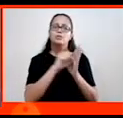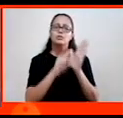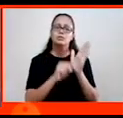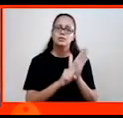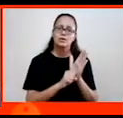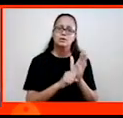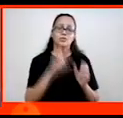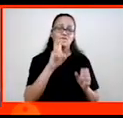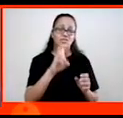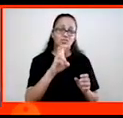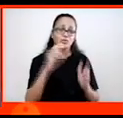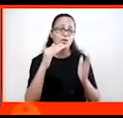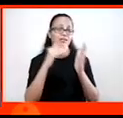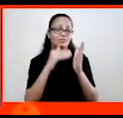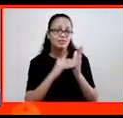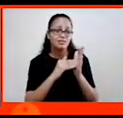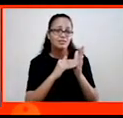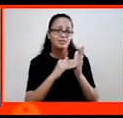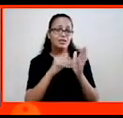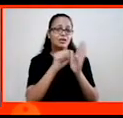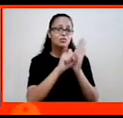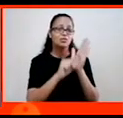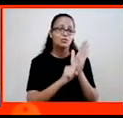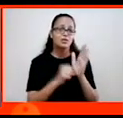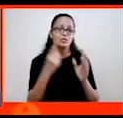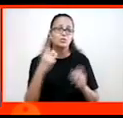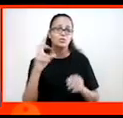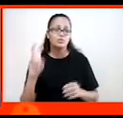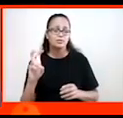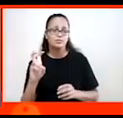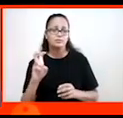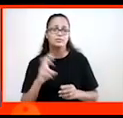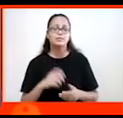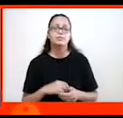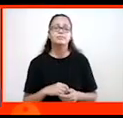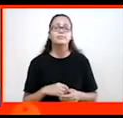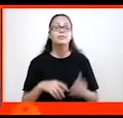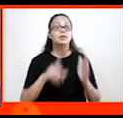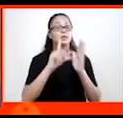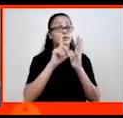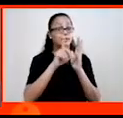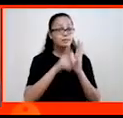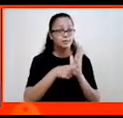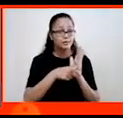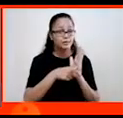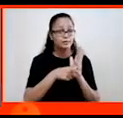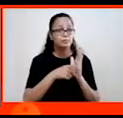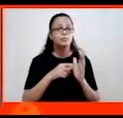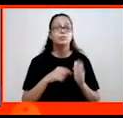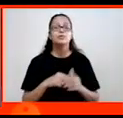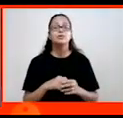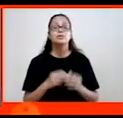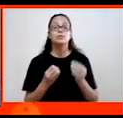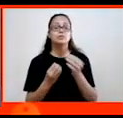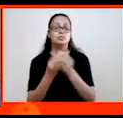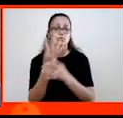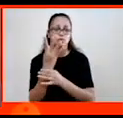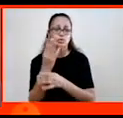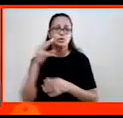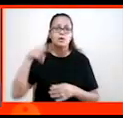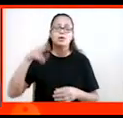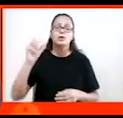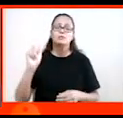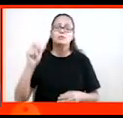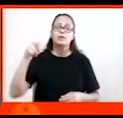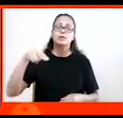o século V até o século XV. Após o período de produção artesanal, surgiu a